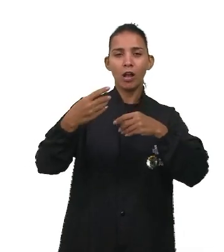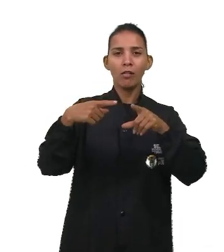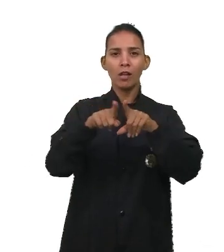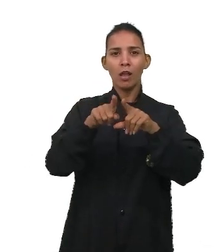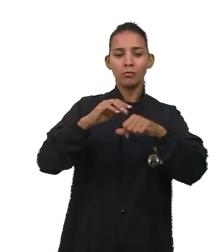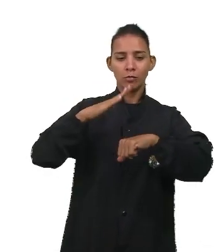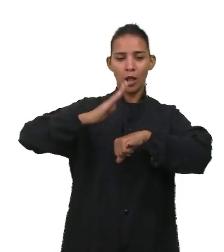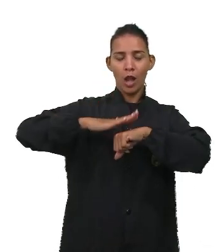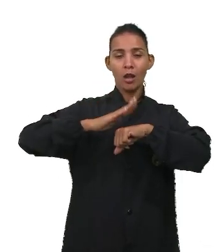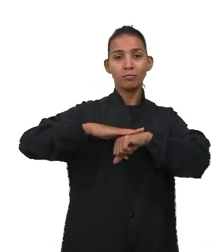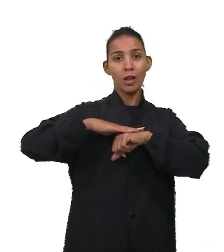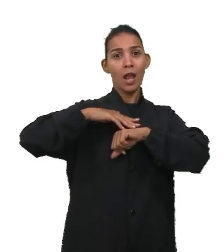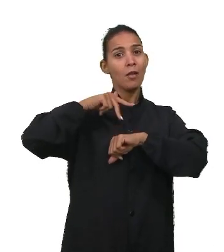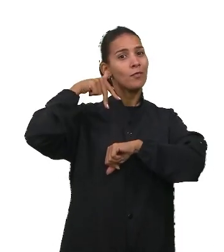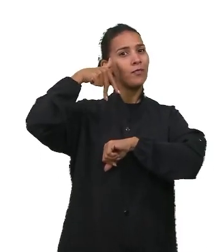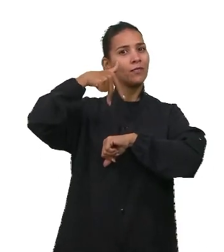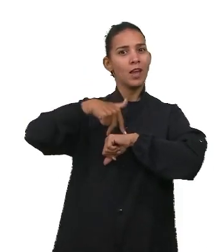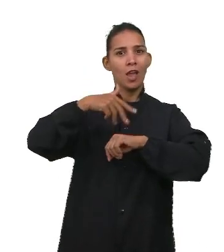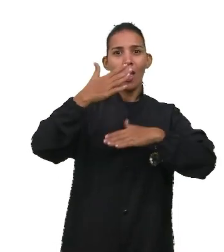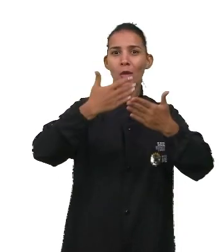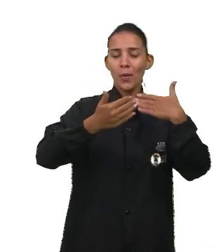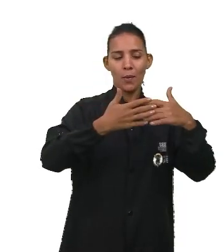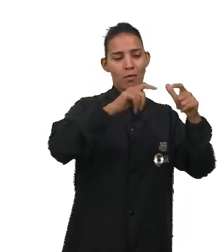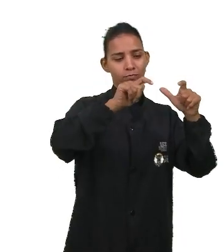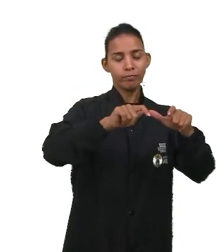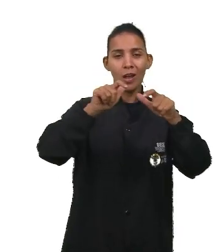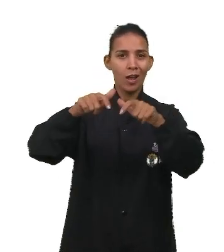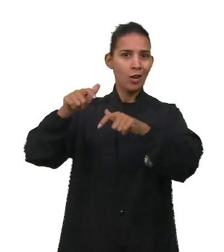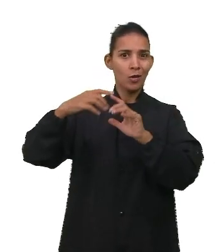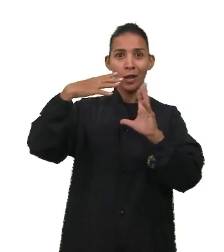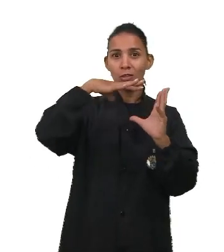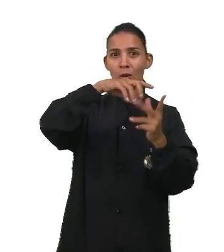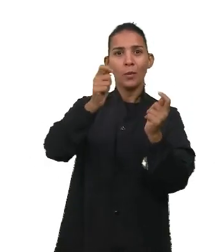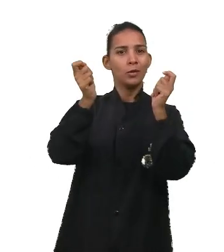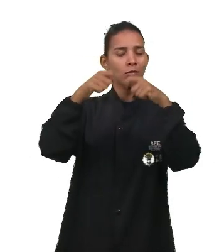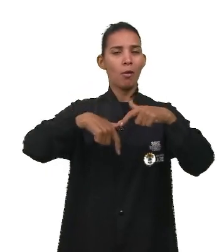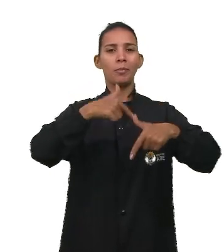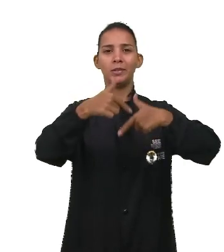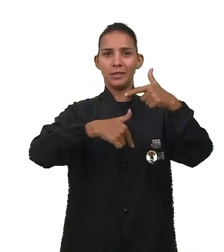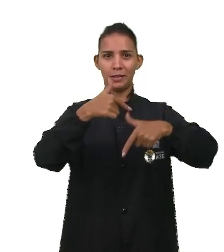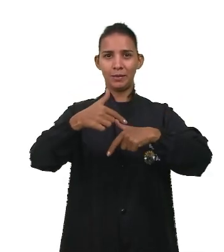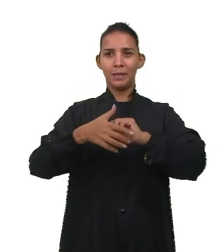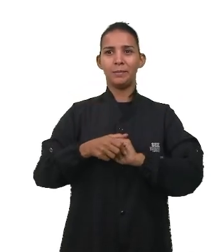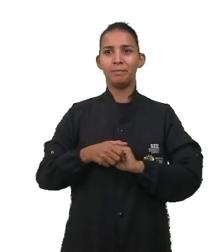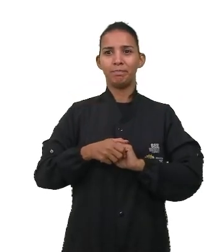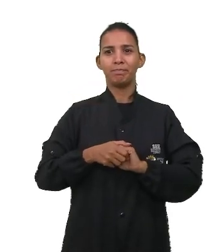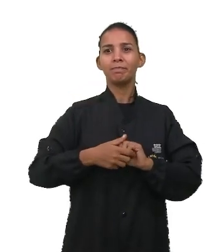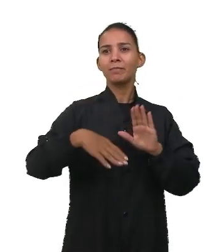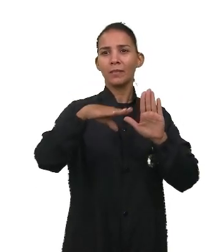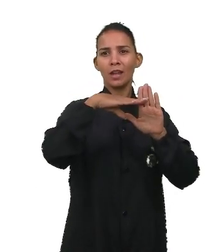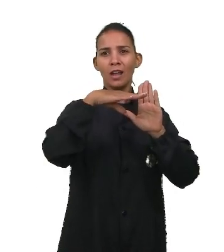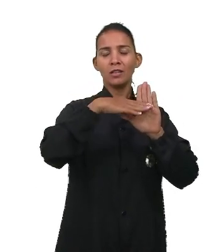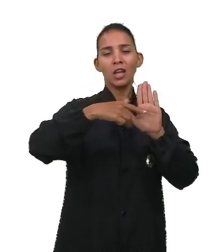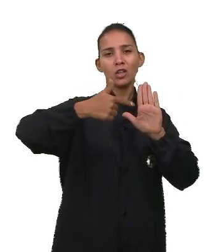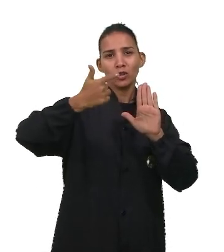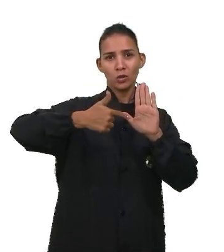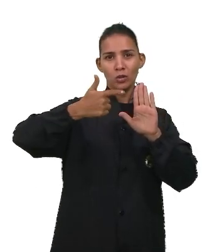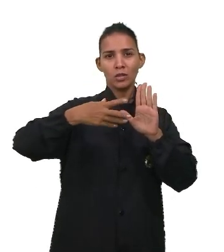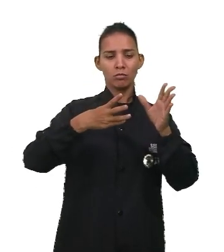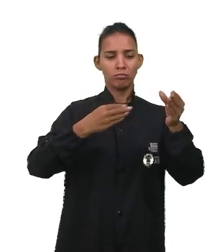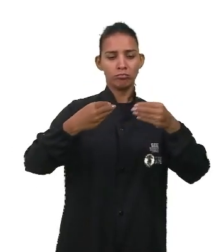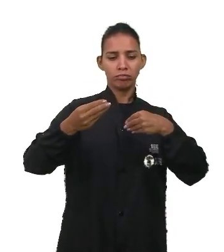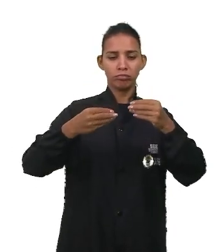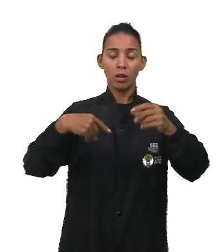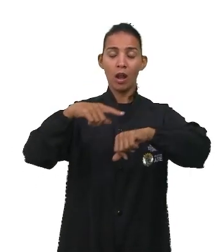profissionais trabalhem de qualquer lugar do mundo. 2. Flexibilidade de horários. A flexibilidade de